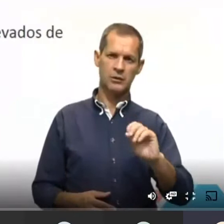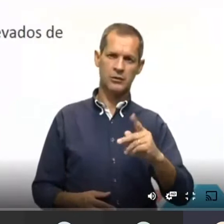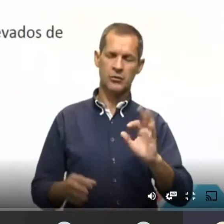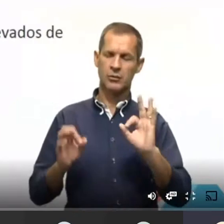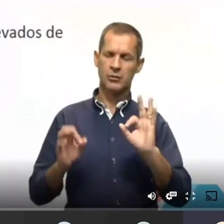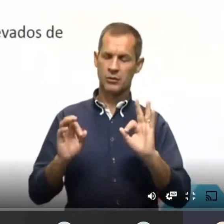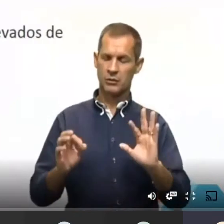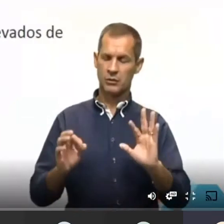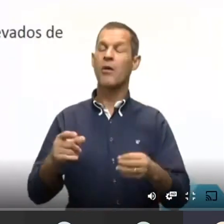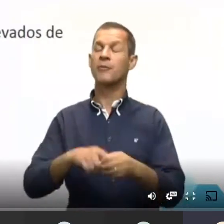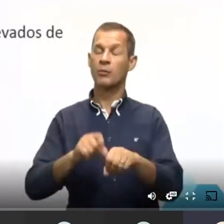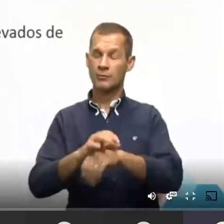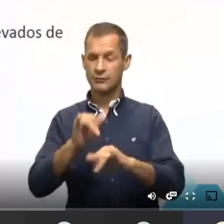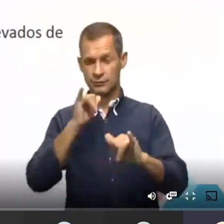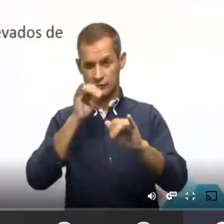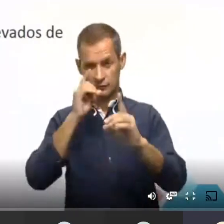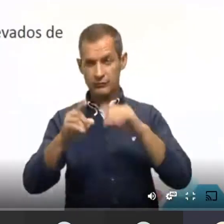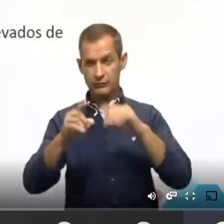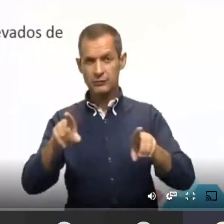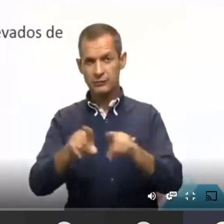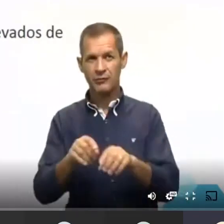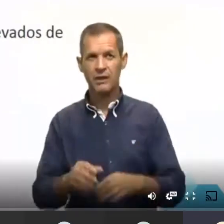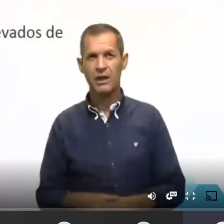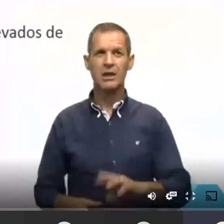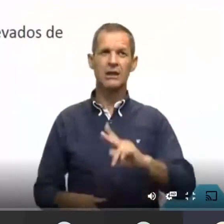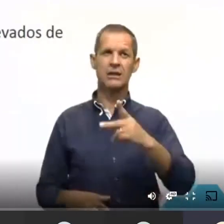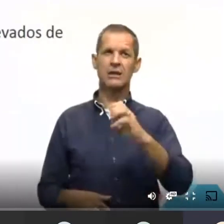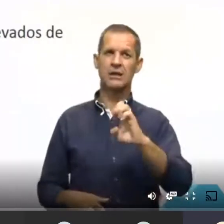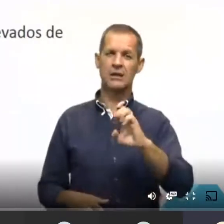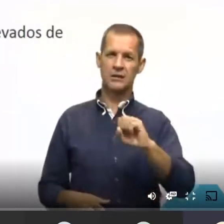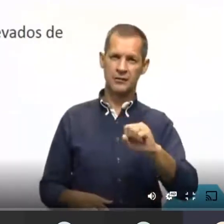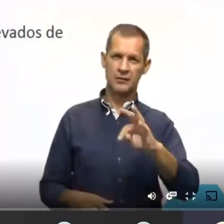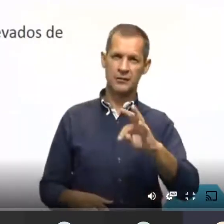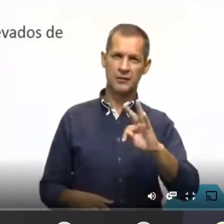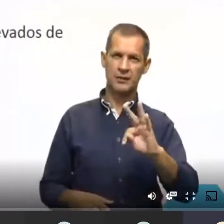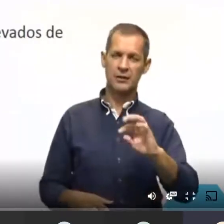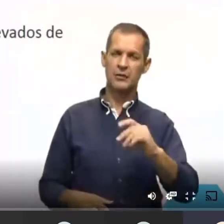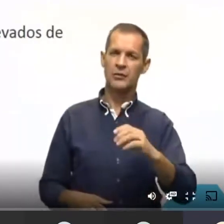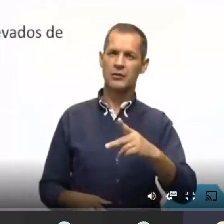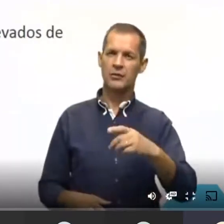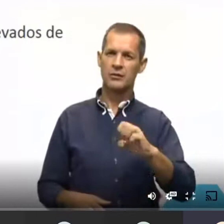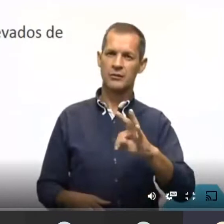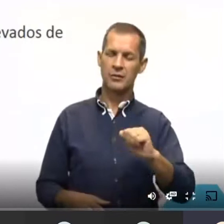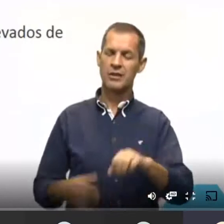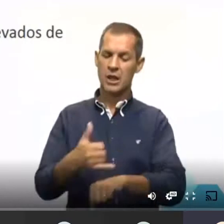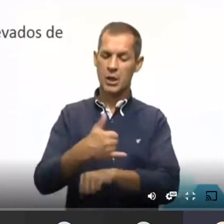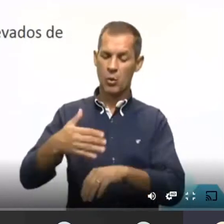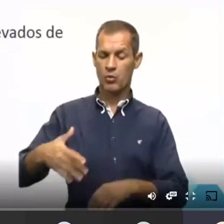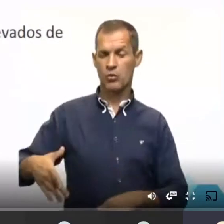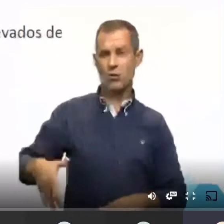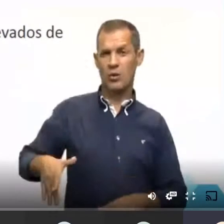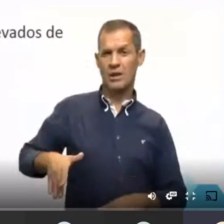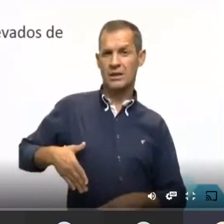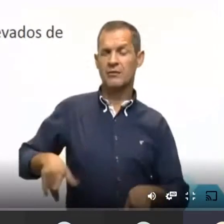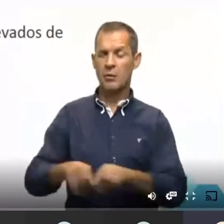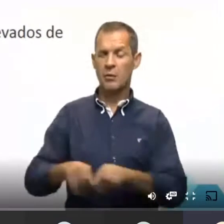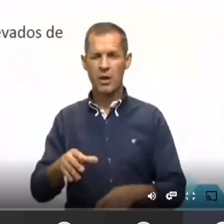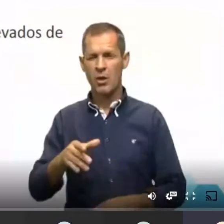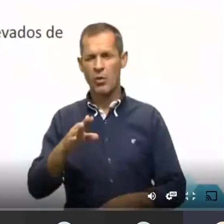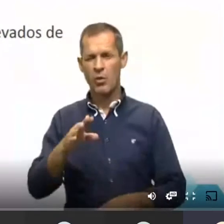então. Então, alguns dados sobre a esteatose hepática, né, que é o acúmulo de gordura no fígado. Tão conhecida